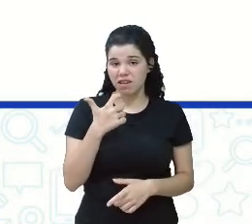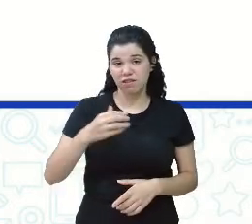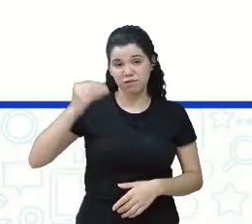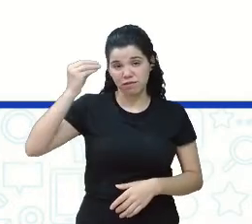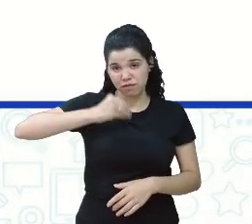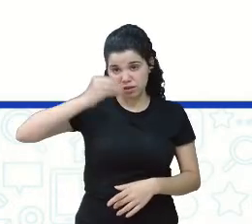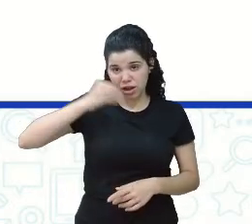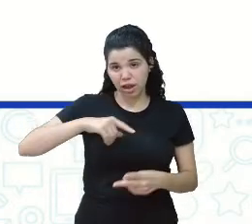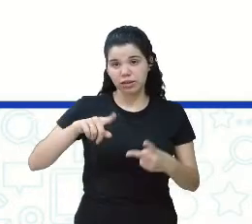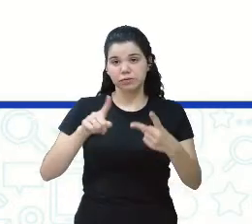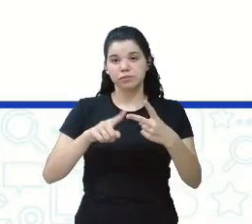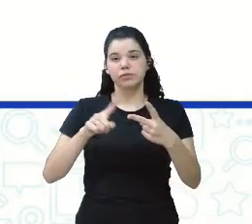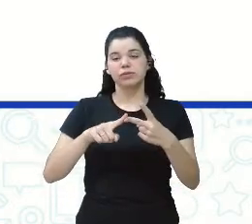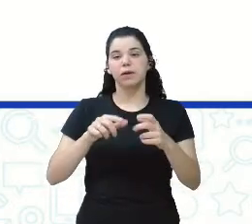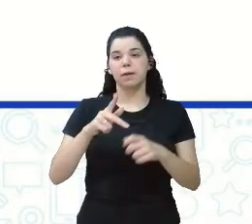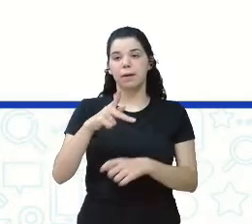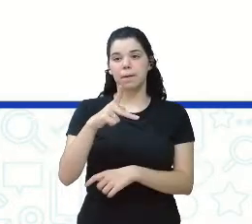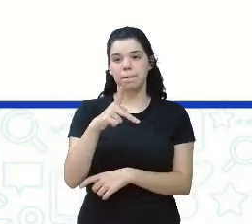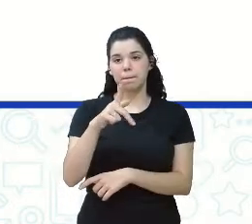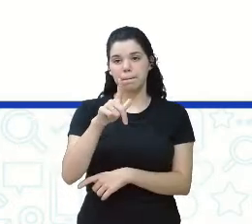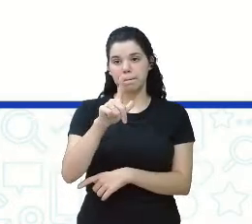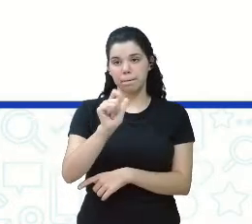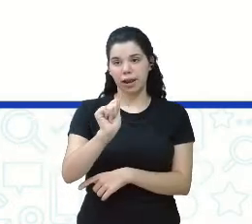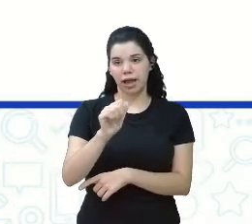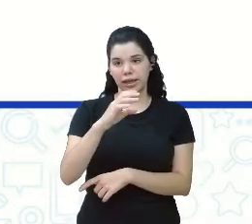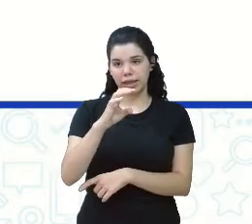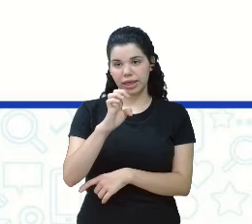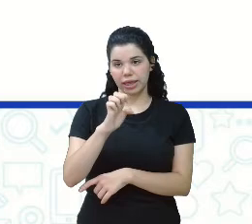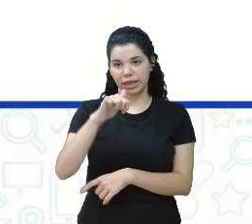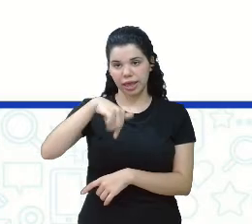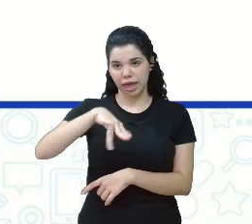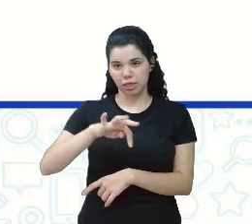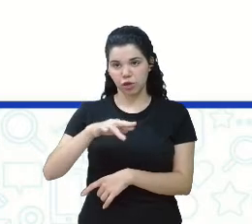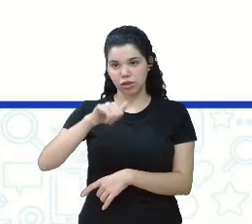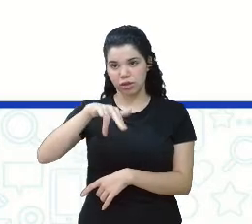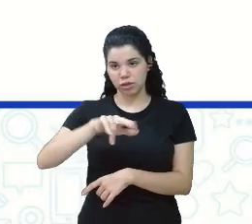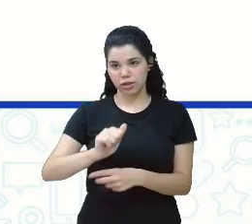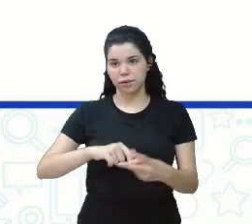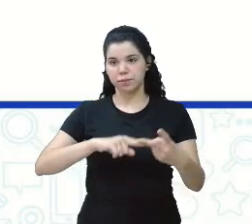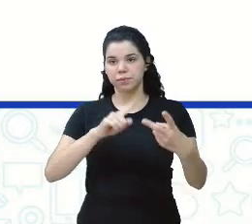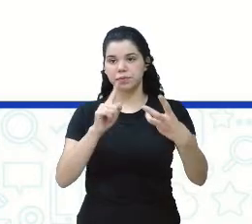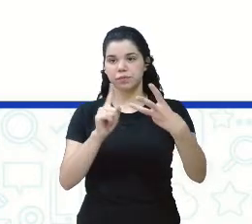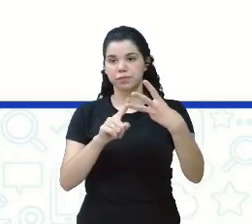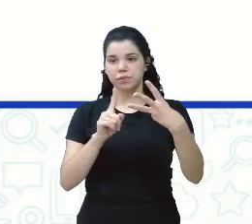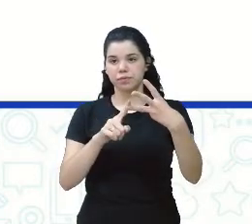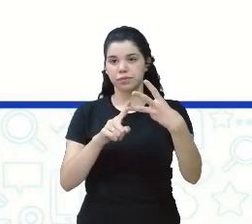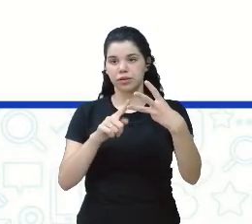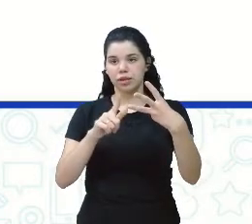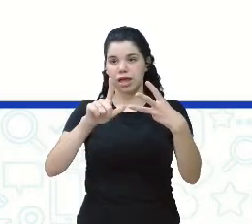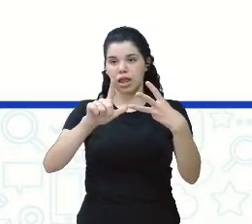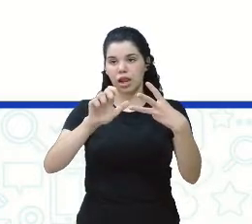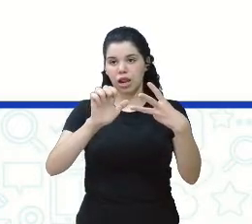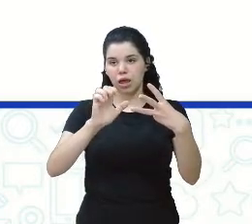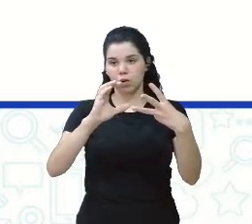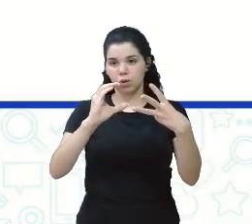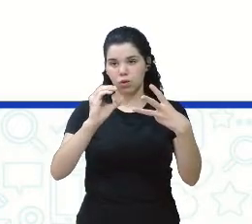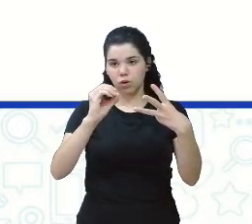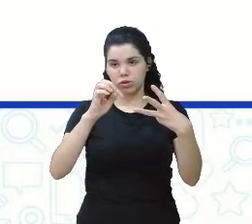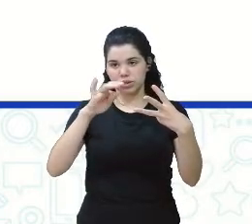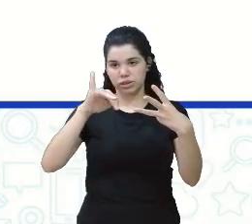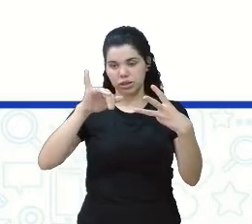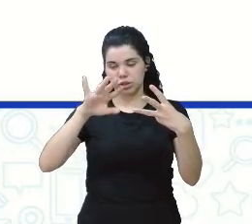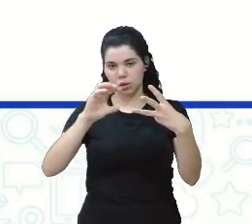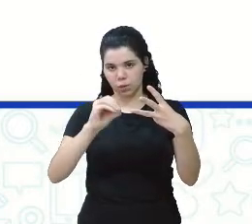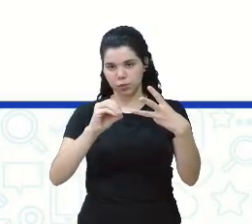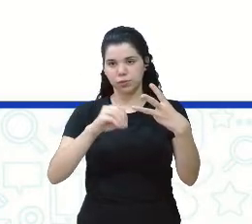plaquetopenia, que é um nível baixo de plaquetas, fica lá embaixo as plaquetas, leucopenia, nível baixo de leucócitos,